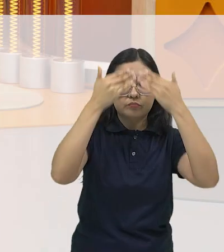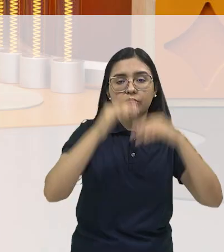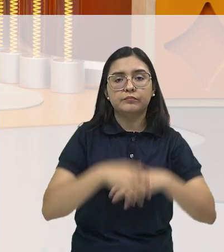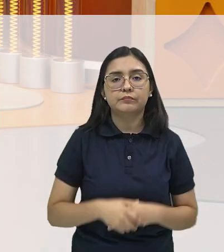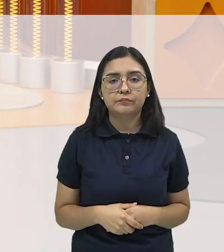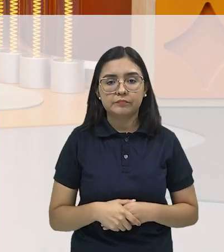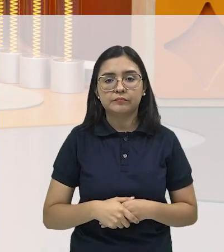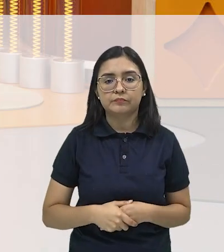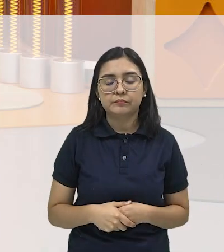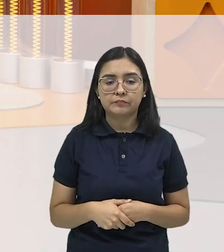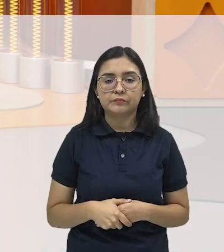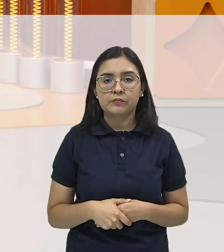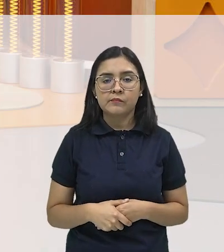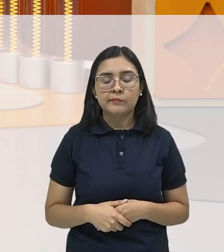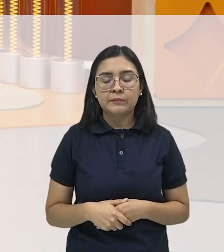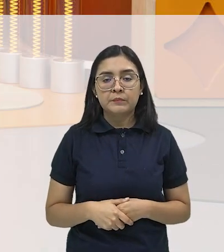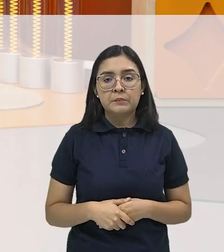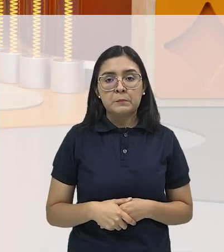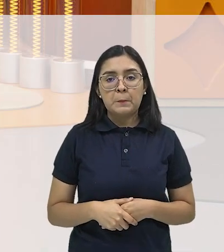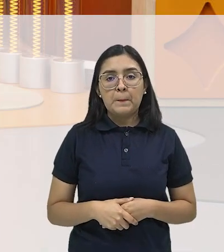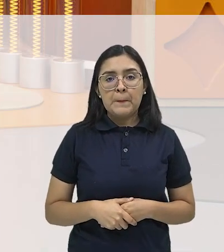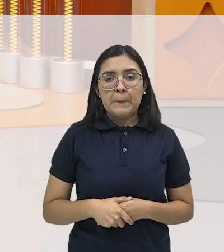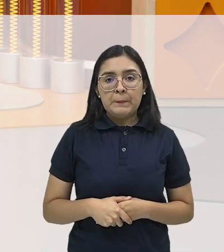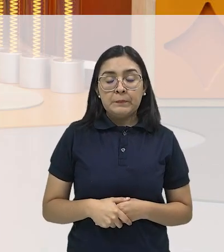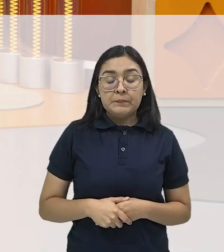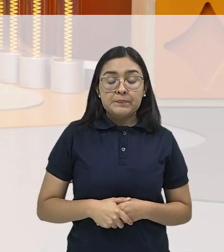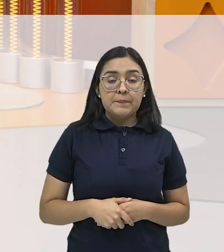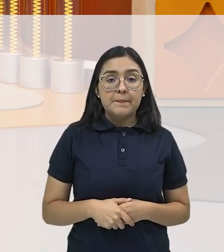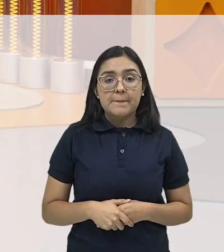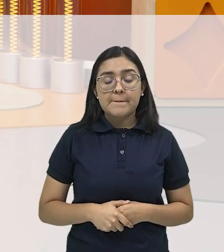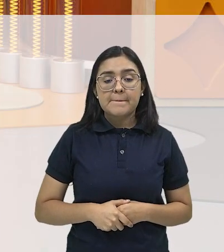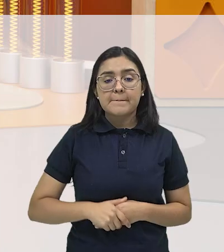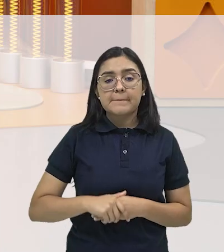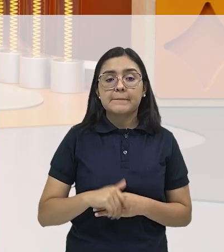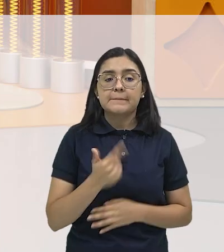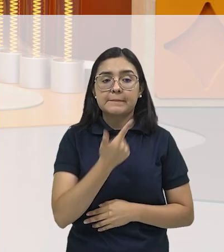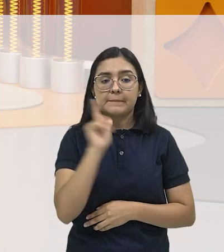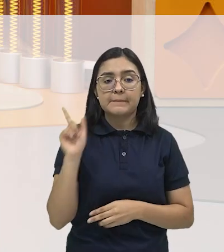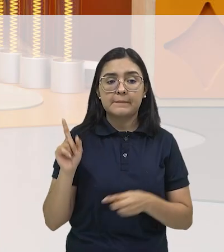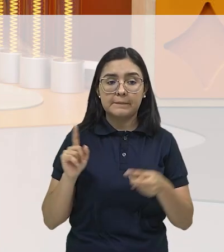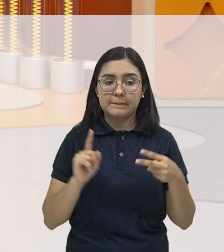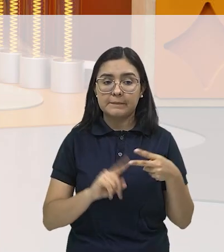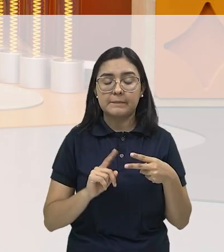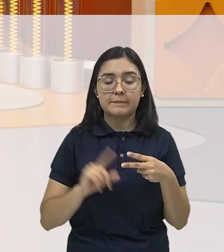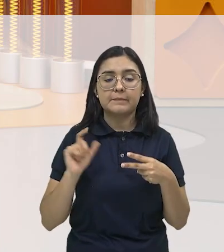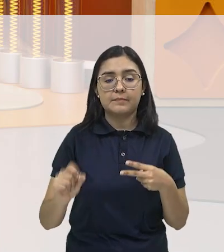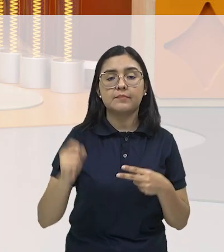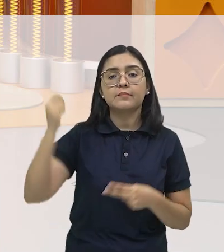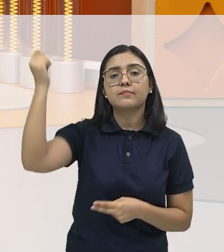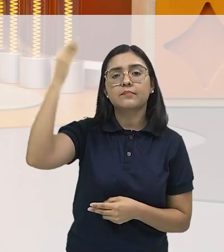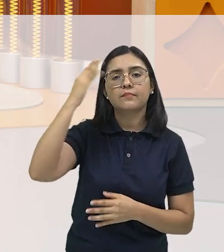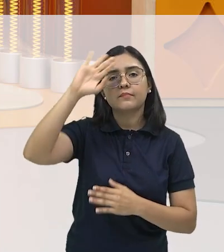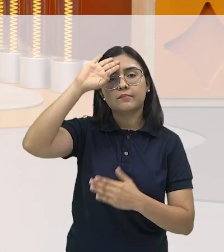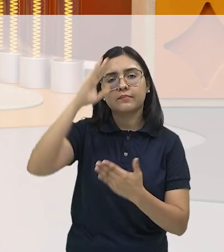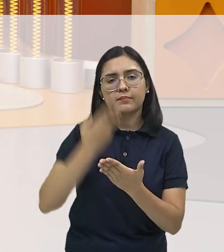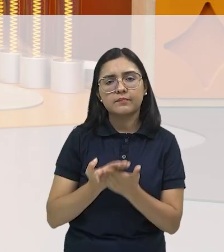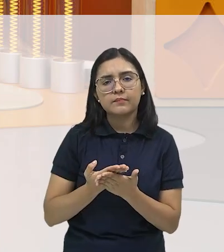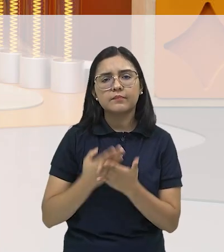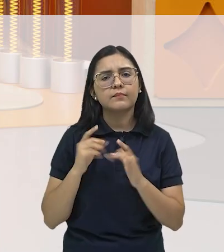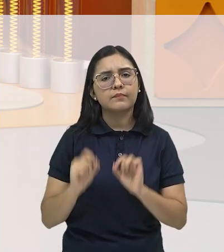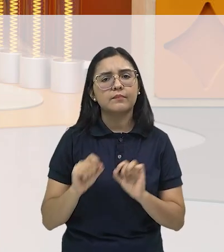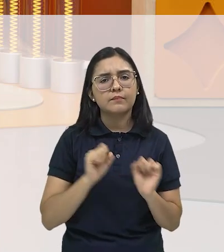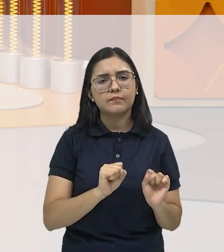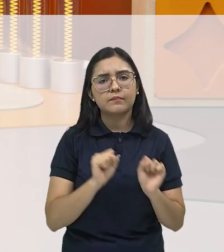da ignorância. Ok? Próximo ponto. Os iluministas acreditavam no